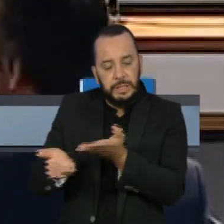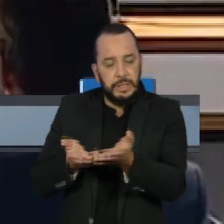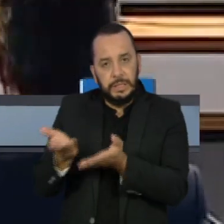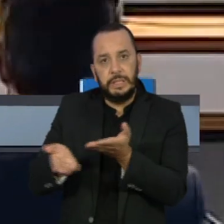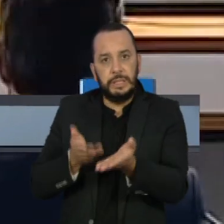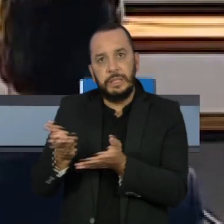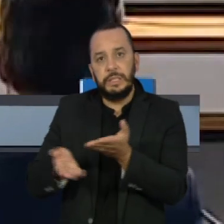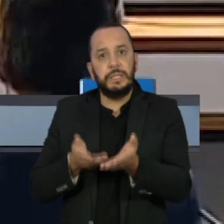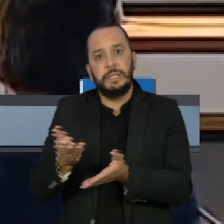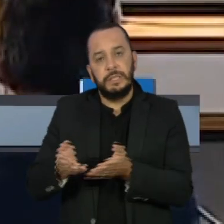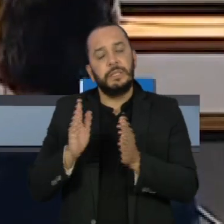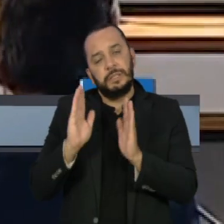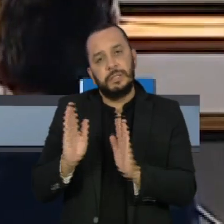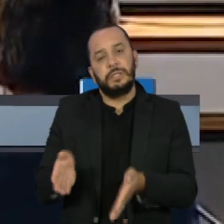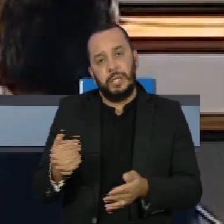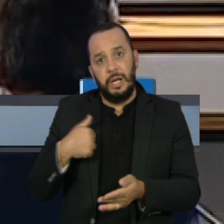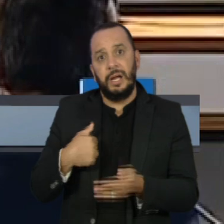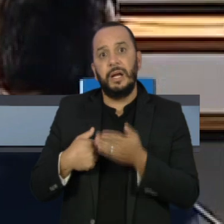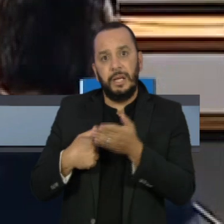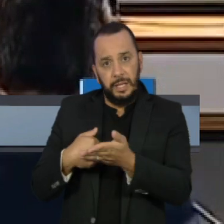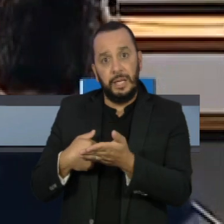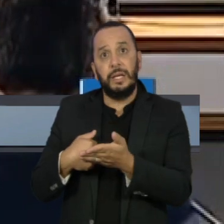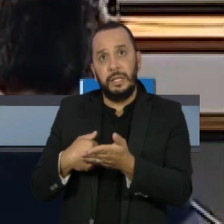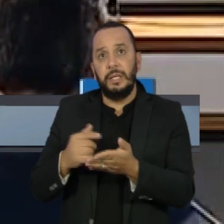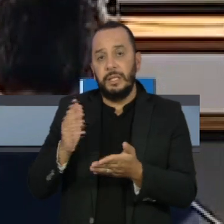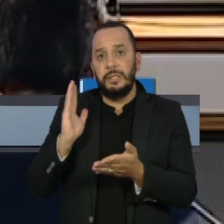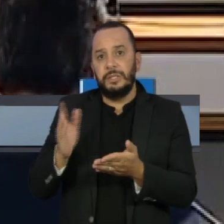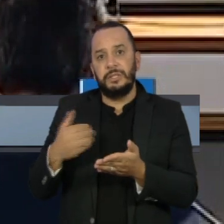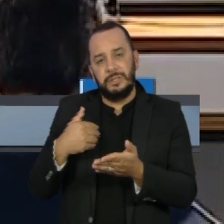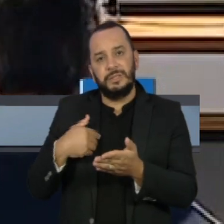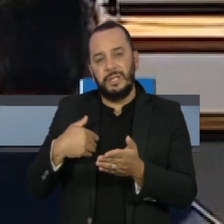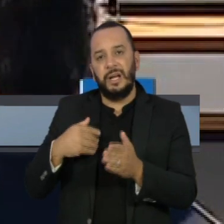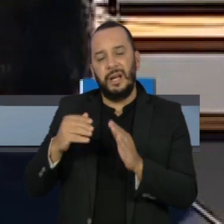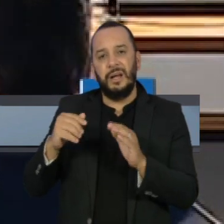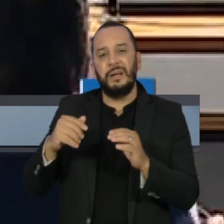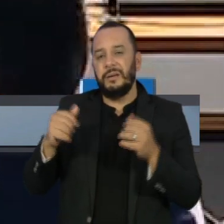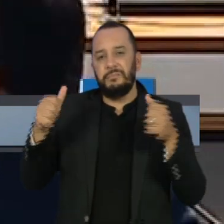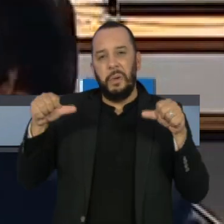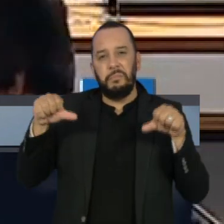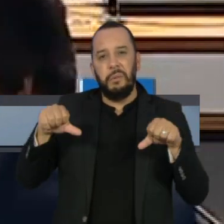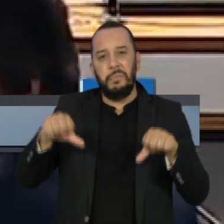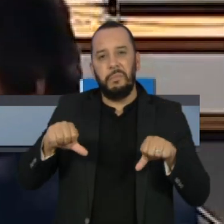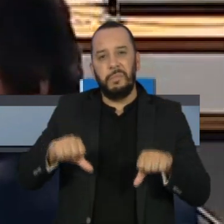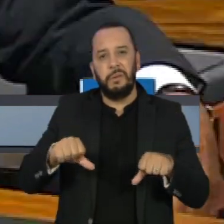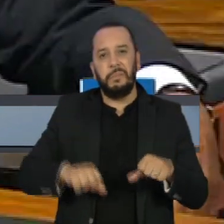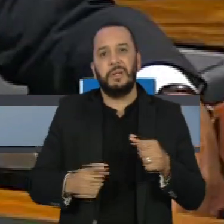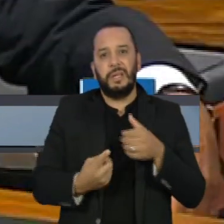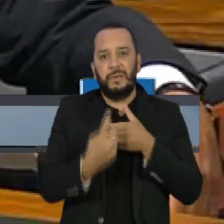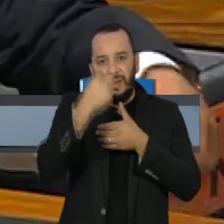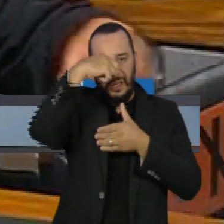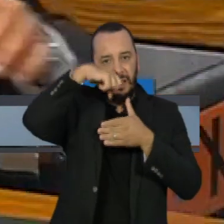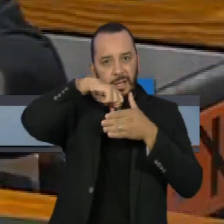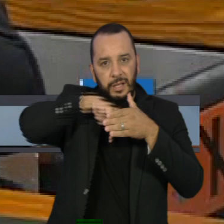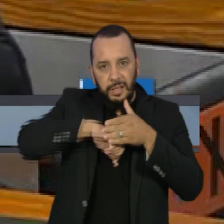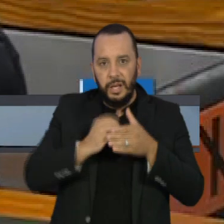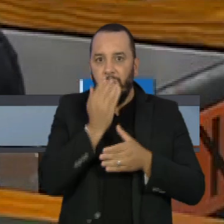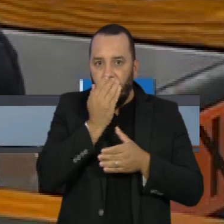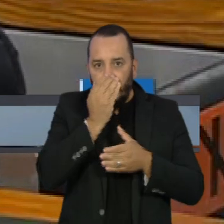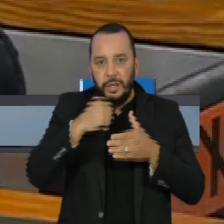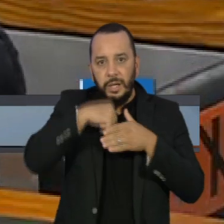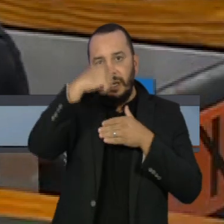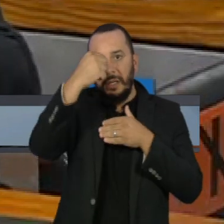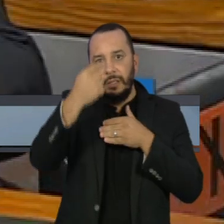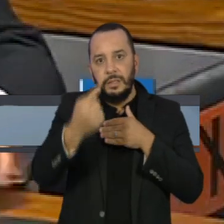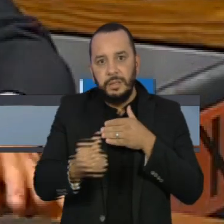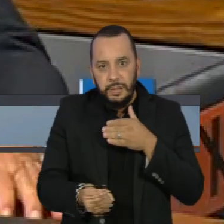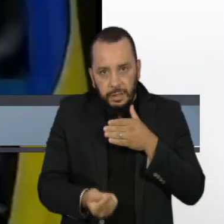da internação, ele teve diversas mudanças no quadro clínico. Chegou a ser entubado e extubado várias vezes, mas sempre